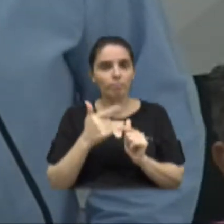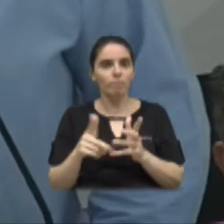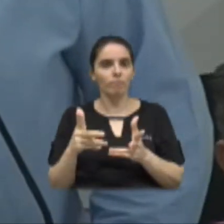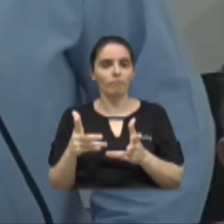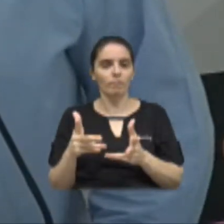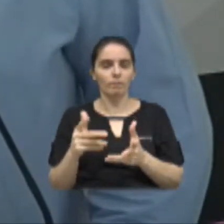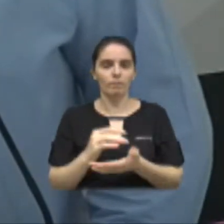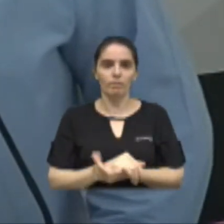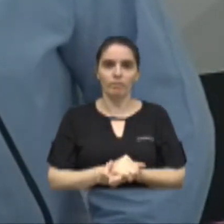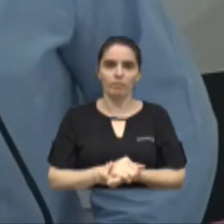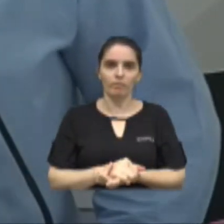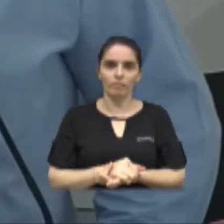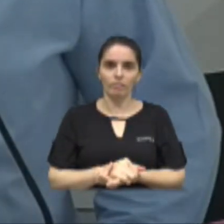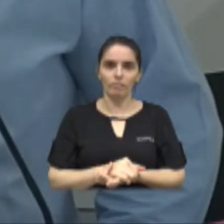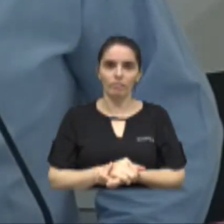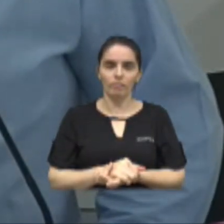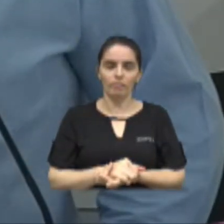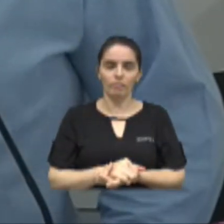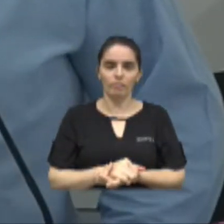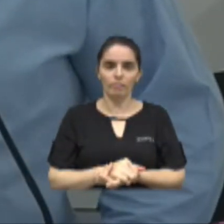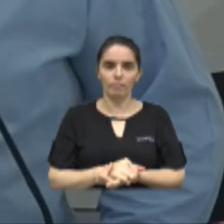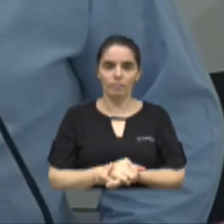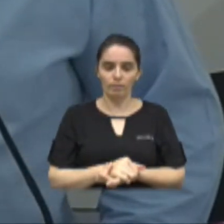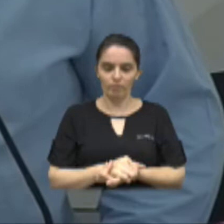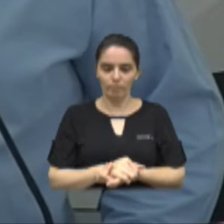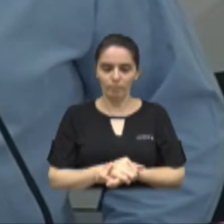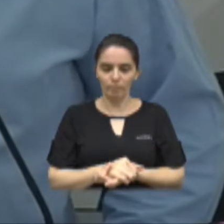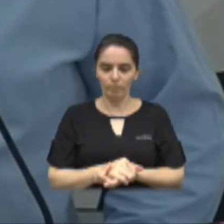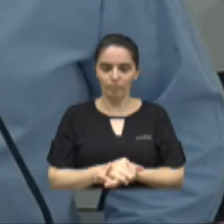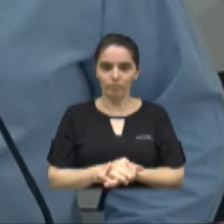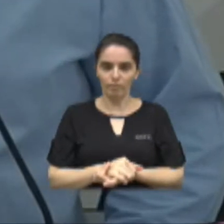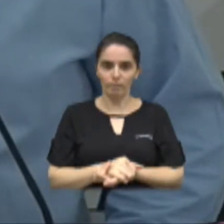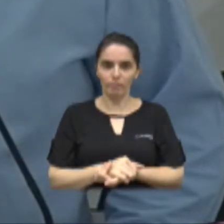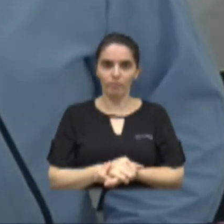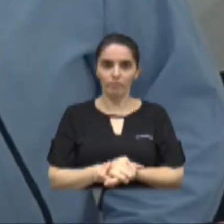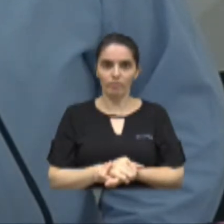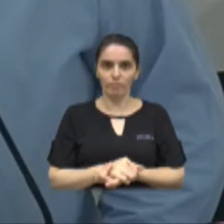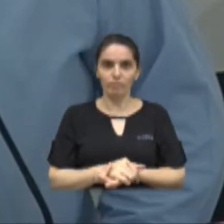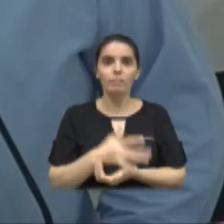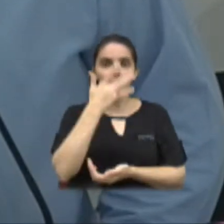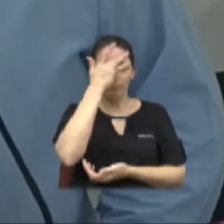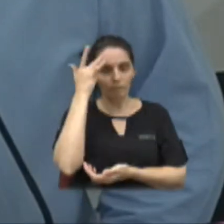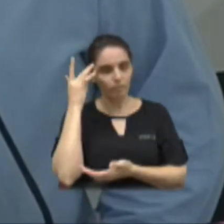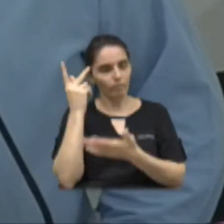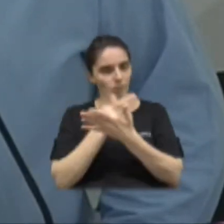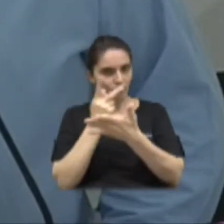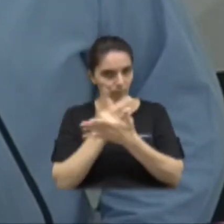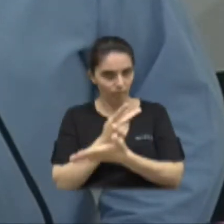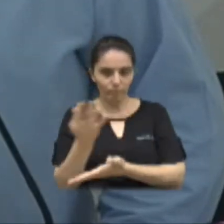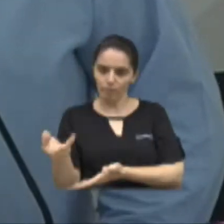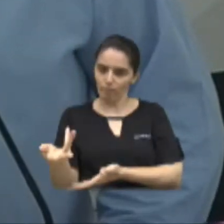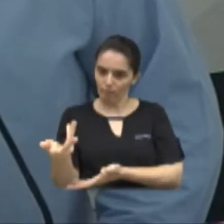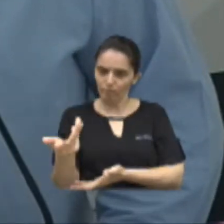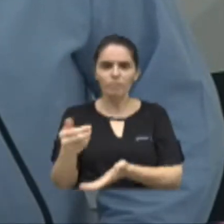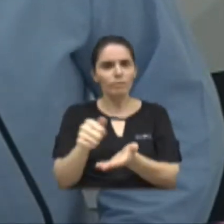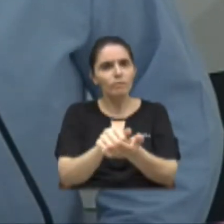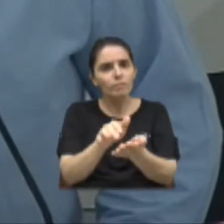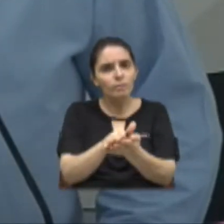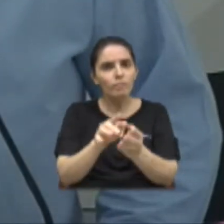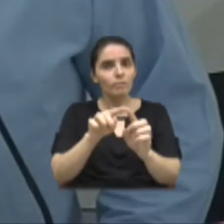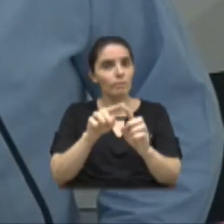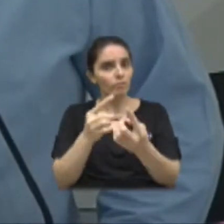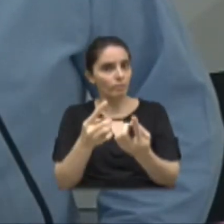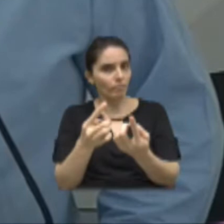dizendo que é para... Como eu disse, quero reforçar de novo. Não quero isentar ninguém de culpa. Mas eu não acredito que